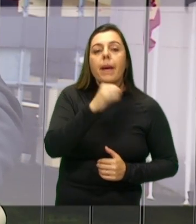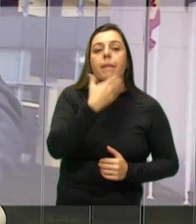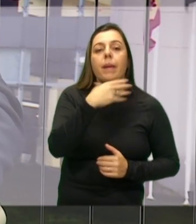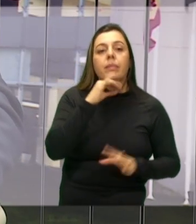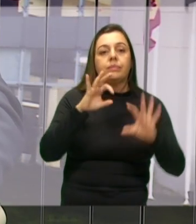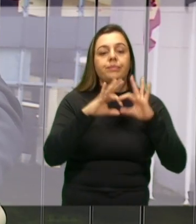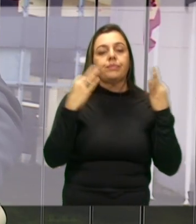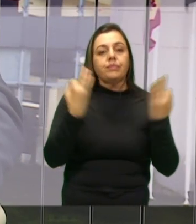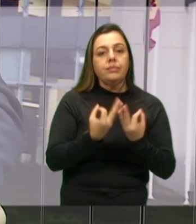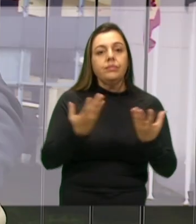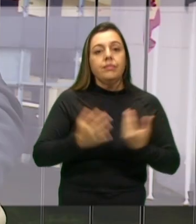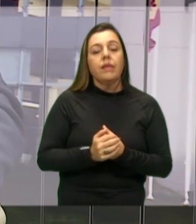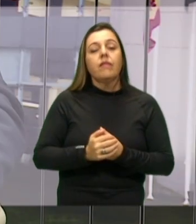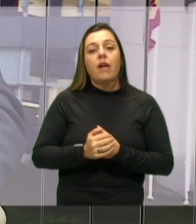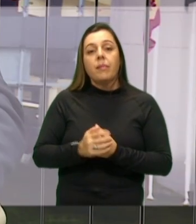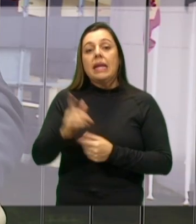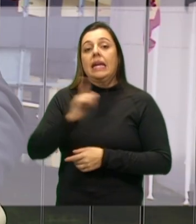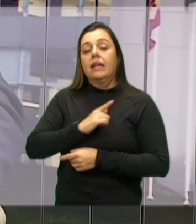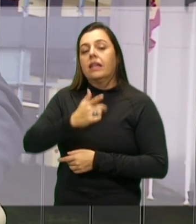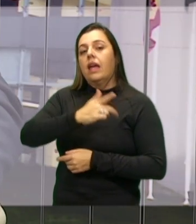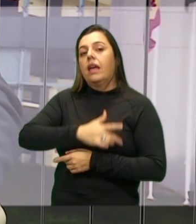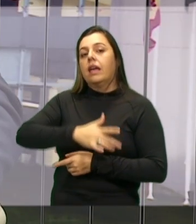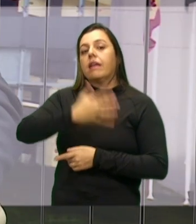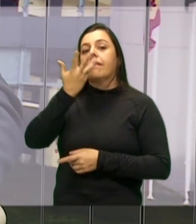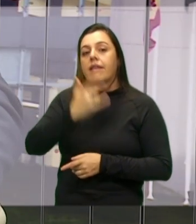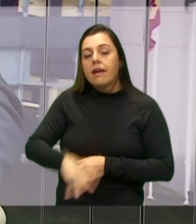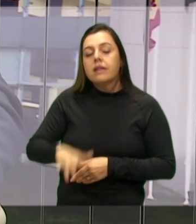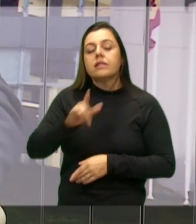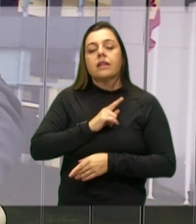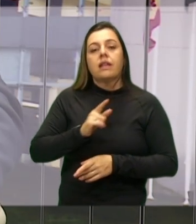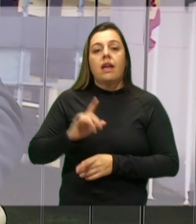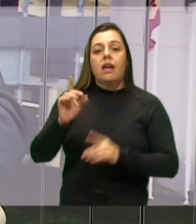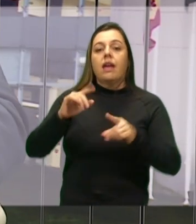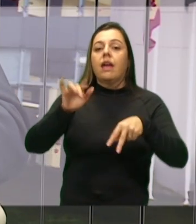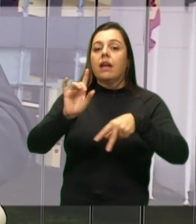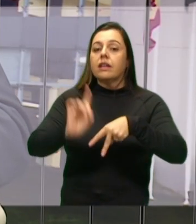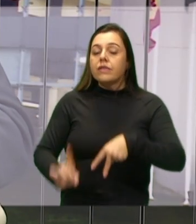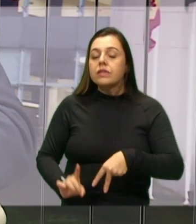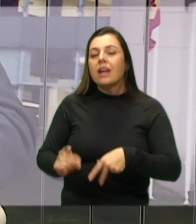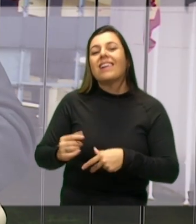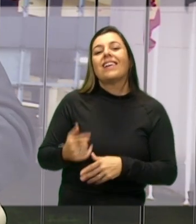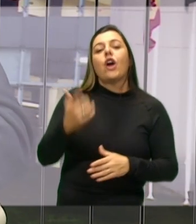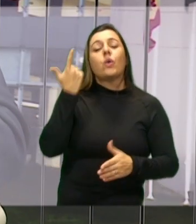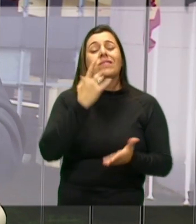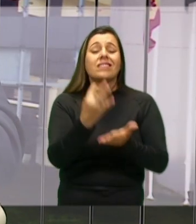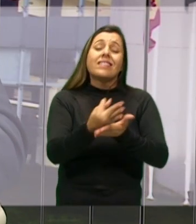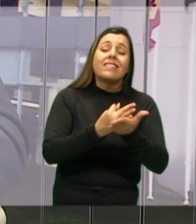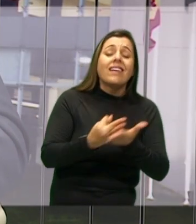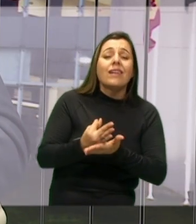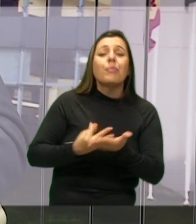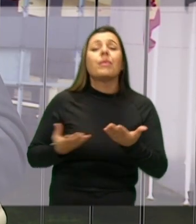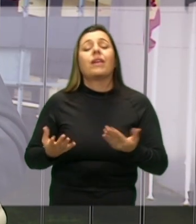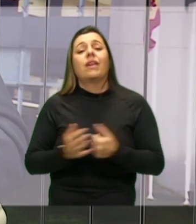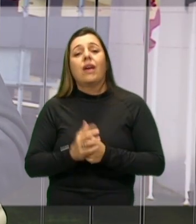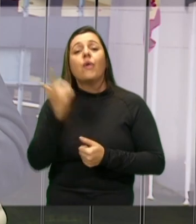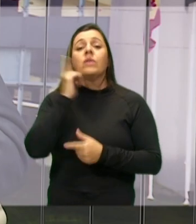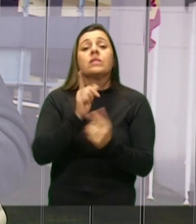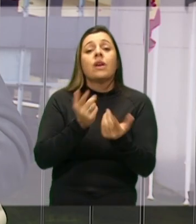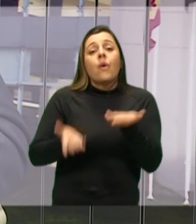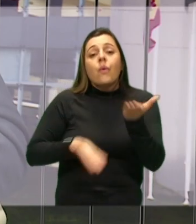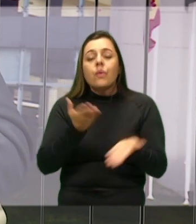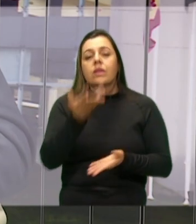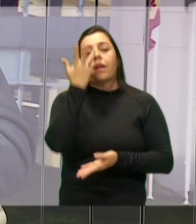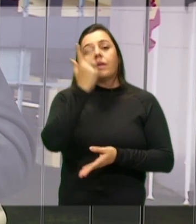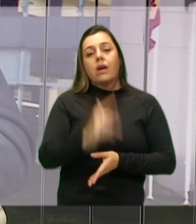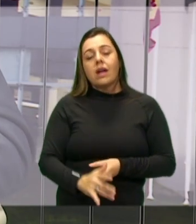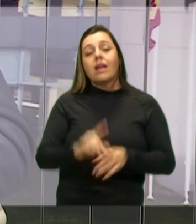a família típica, ela já enfrenta toda uma realidade muito difícil, que é conseguir as terapias, que é conseguir o cuidado com a